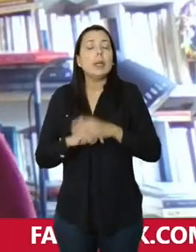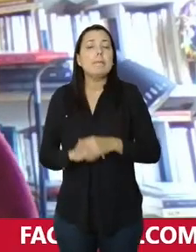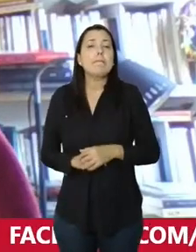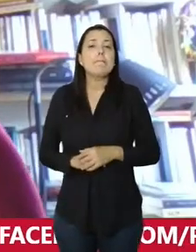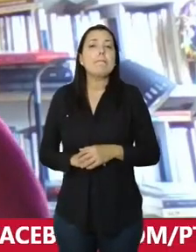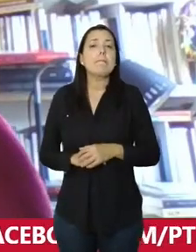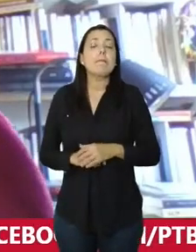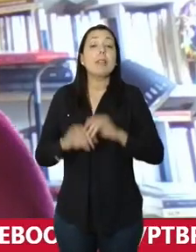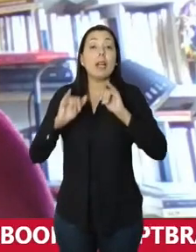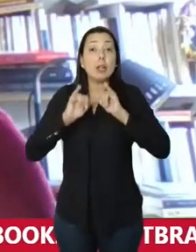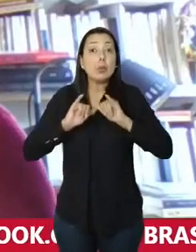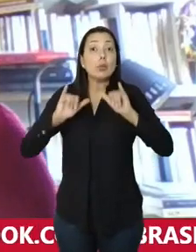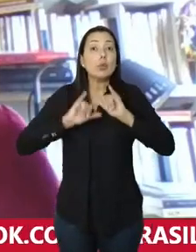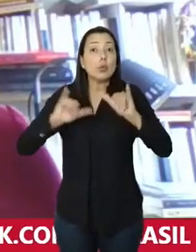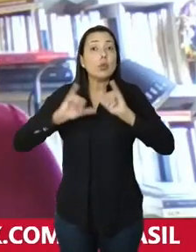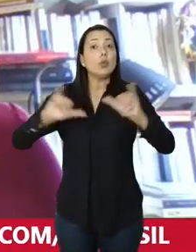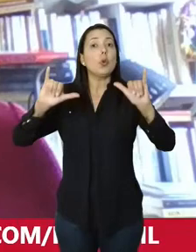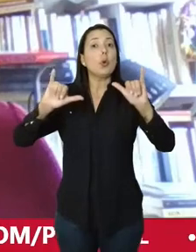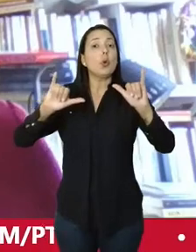ela